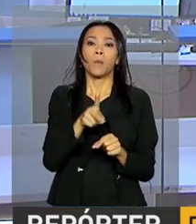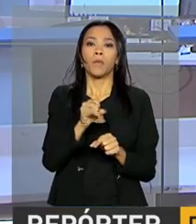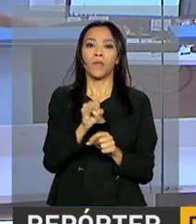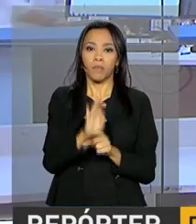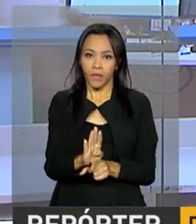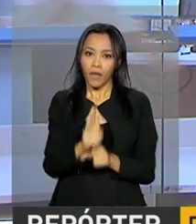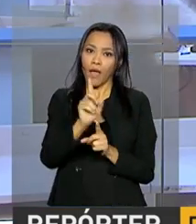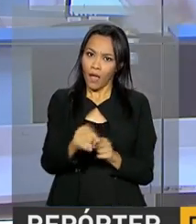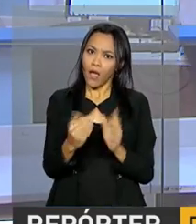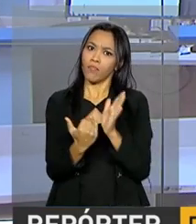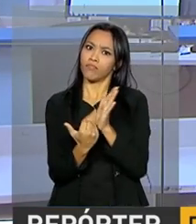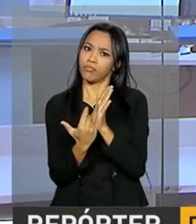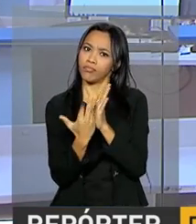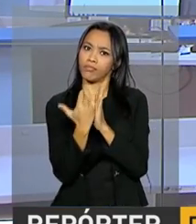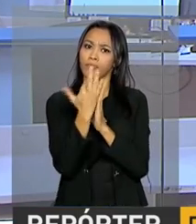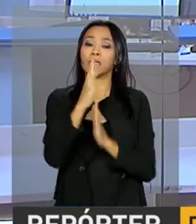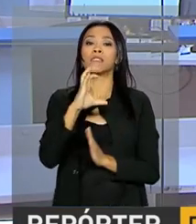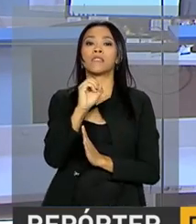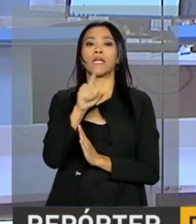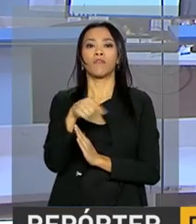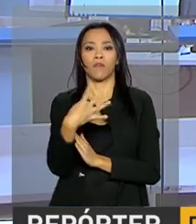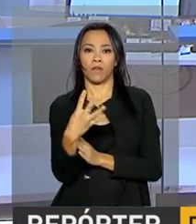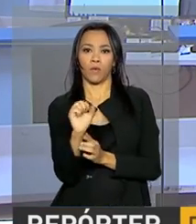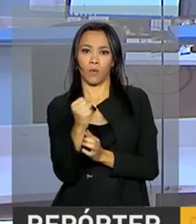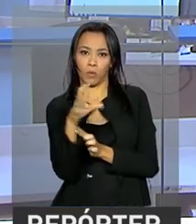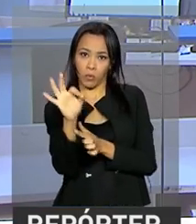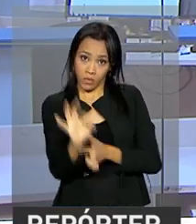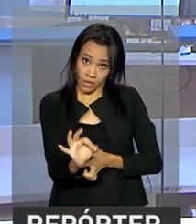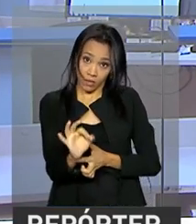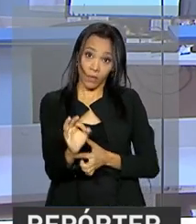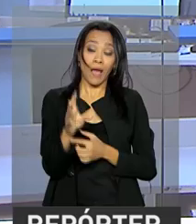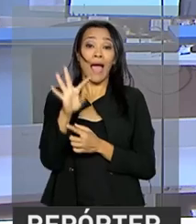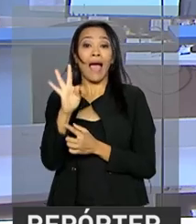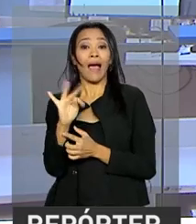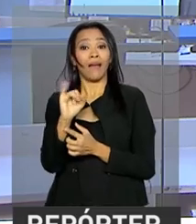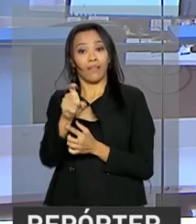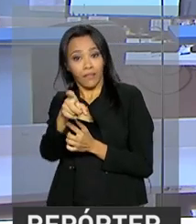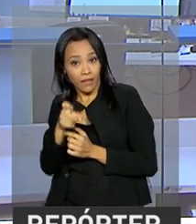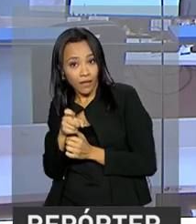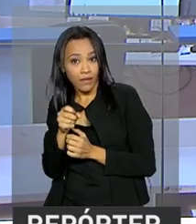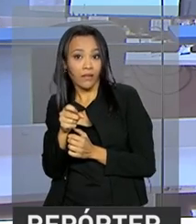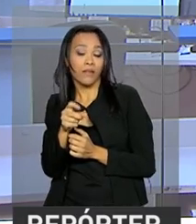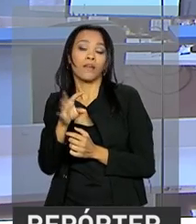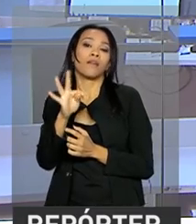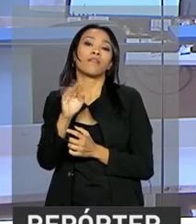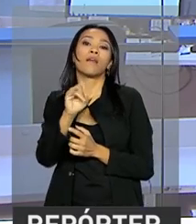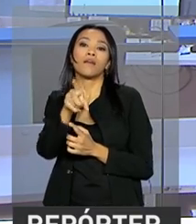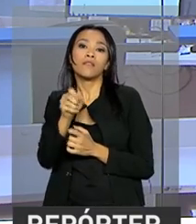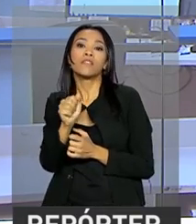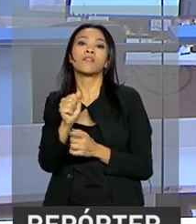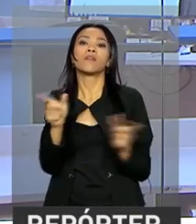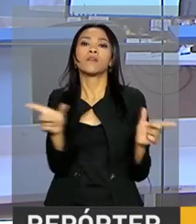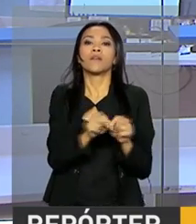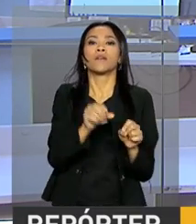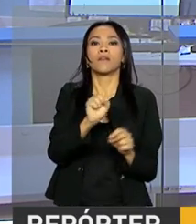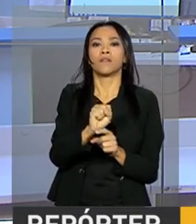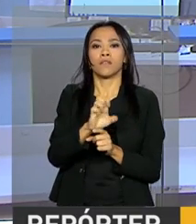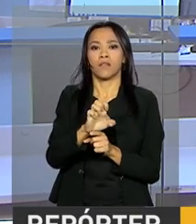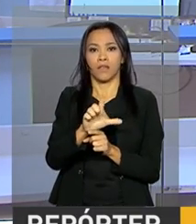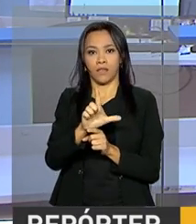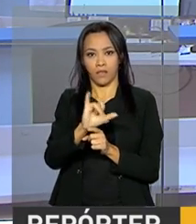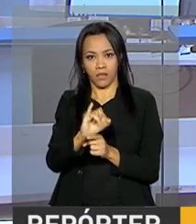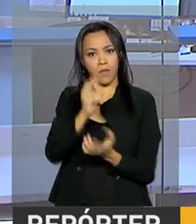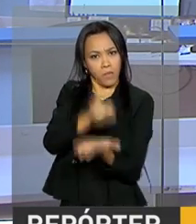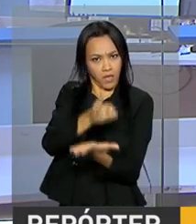é de crescimento em 0,48 por. a taxa básica de juros da economia celic continua com a mesma